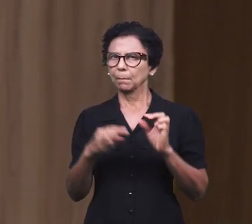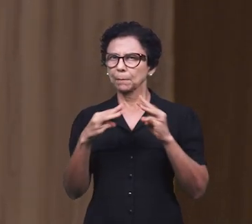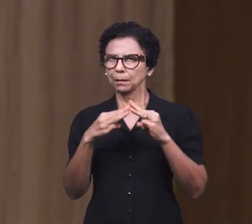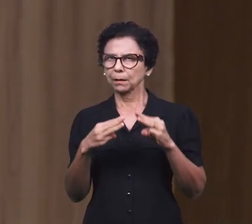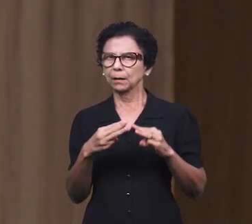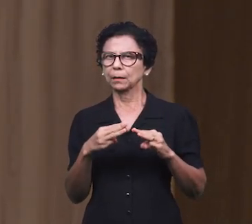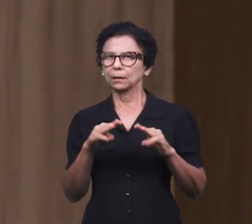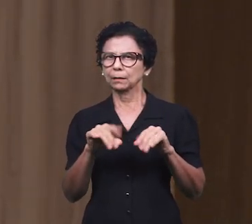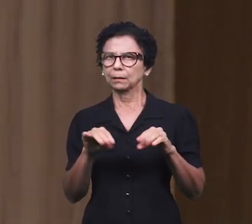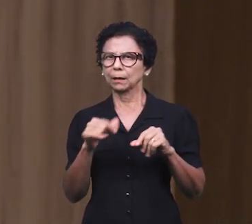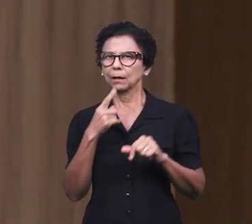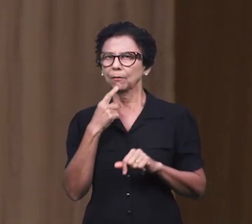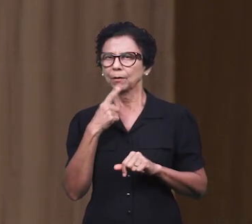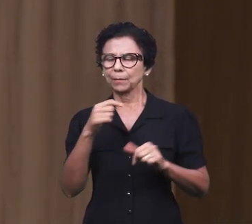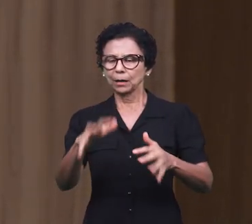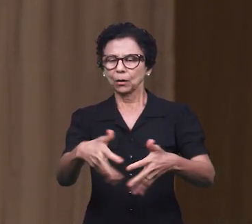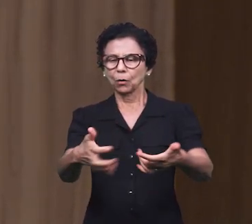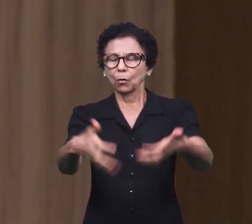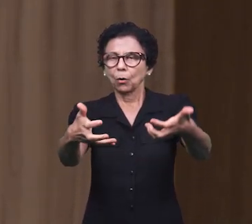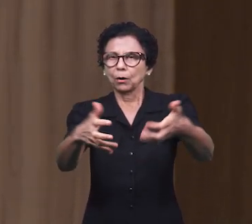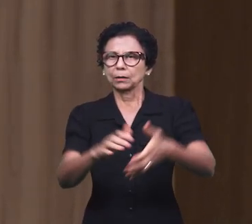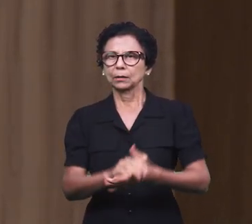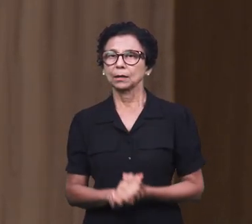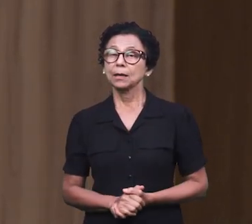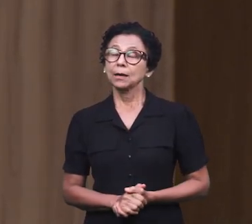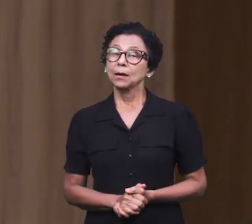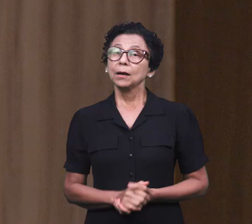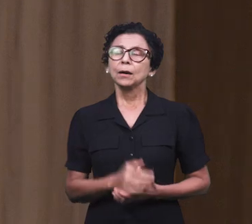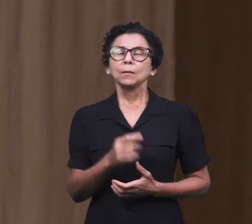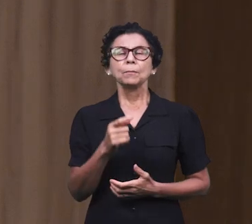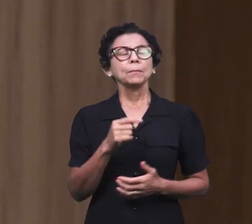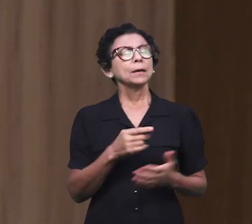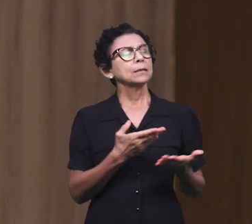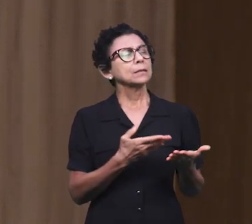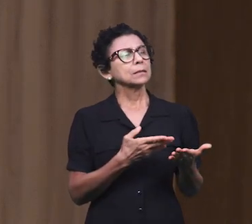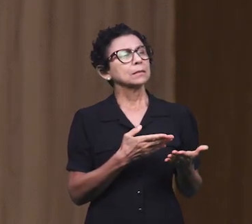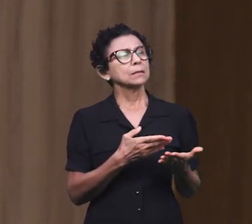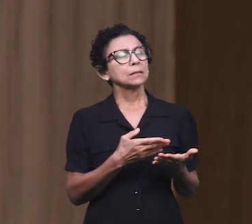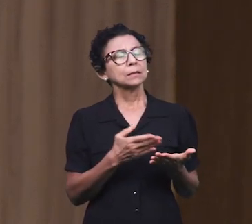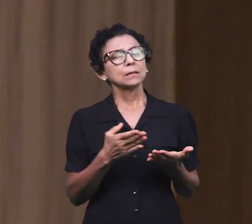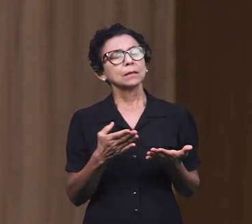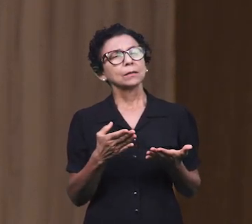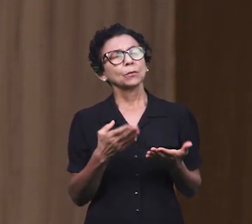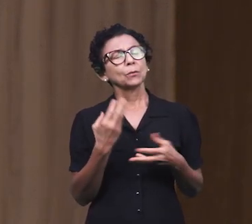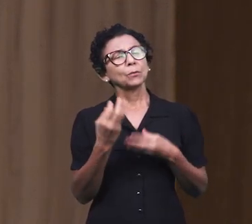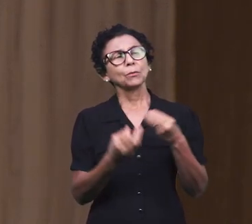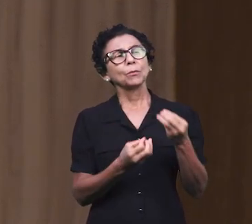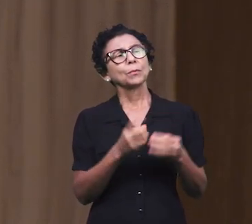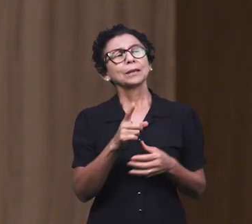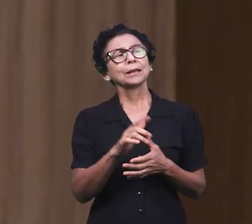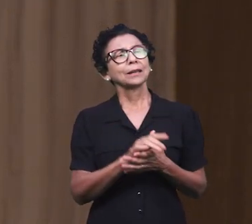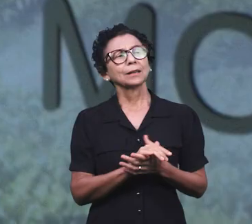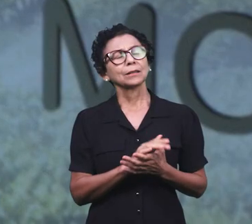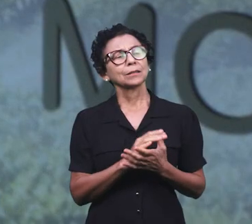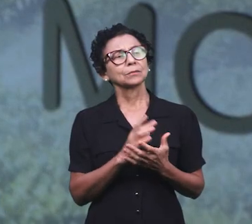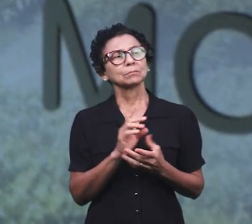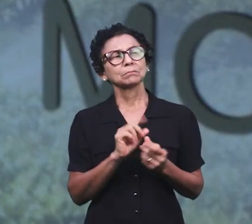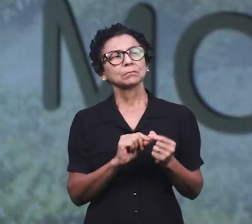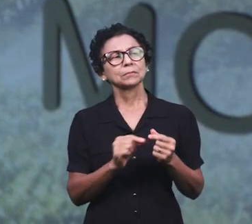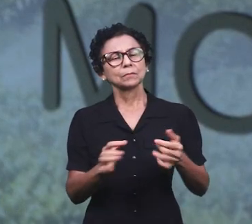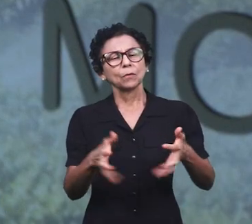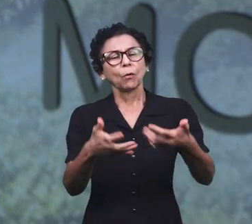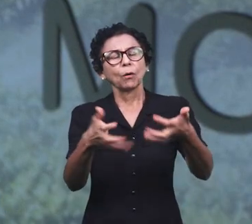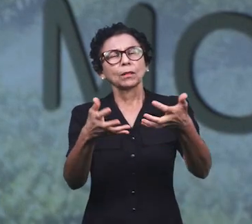Terra Vermelha. Mas para quem não assistiu, Evandro, conta um pouco para a gente como é a horta lá.